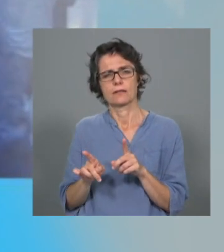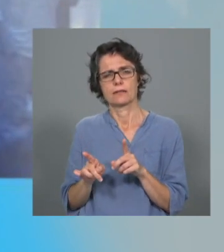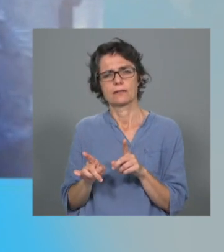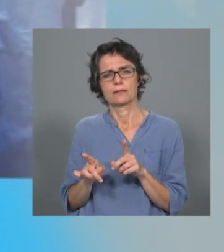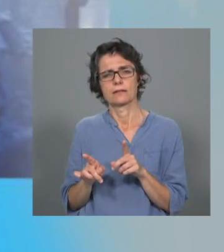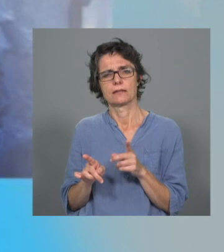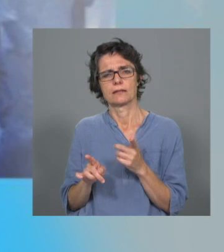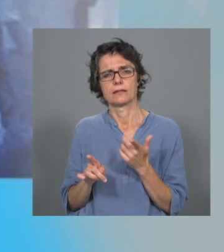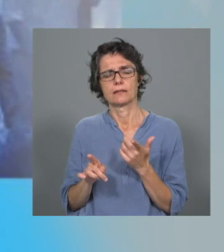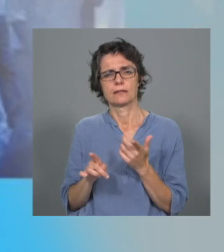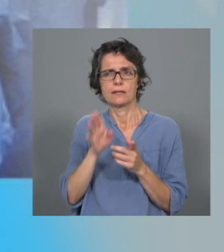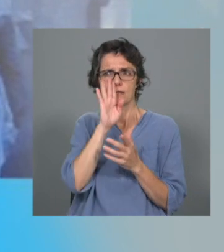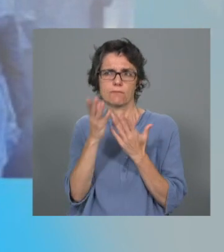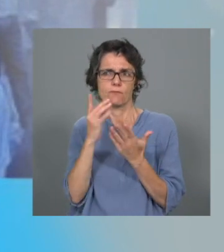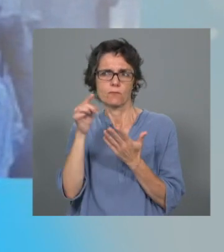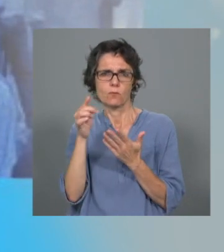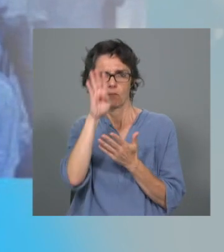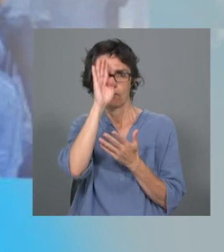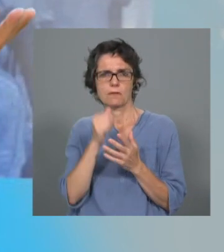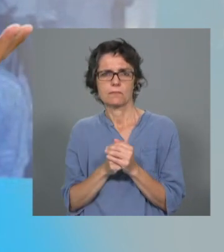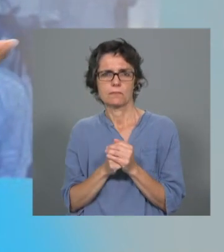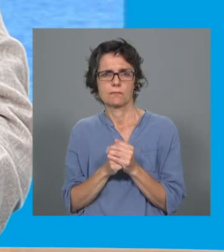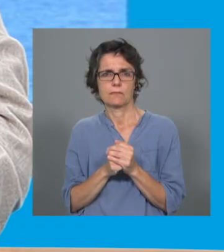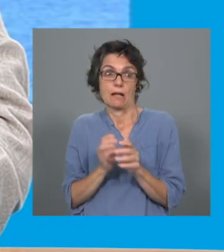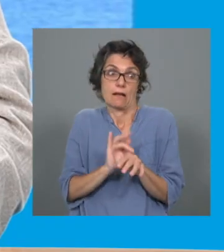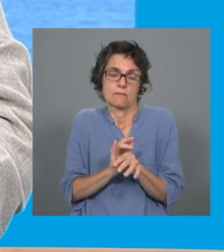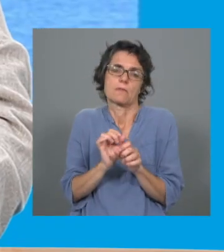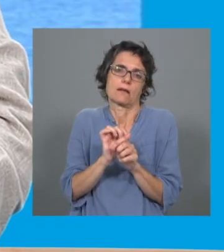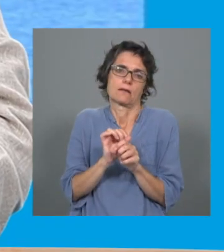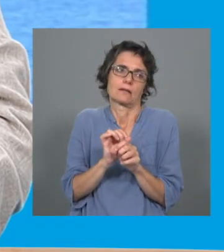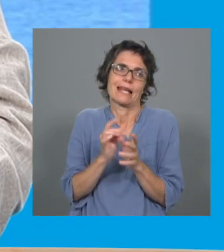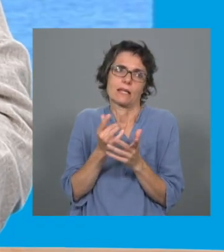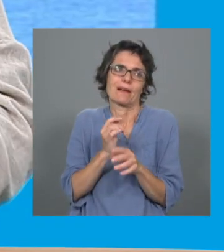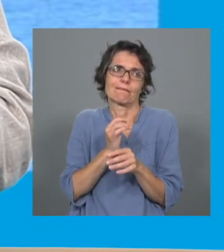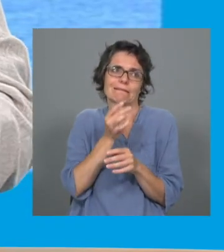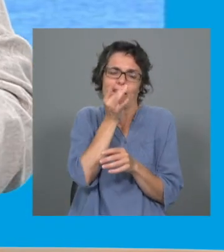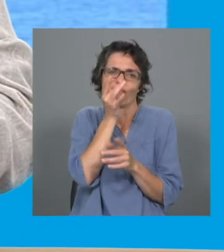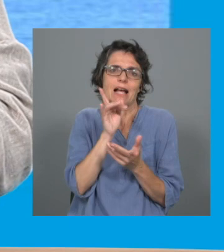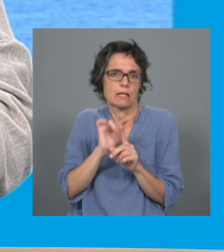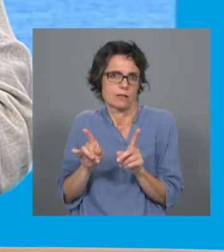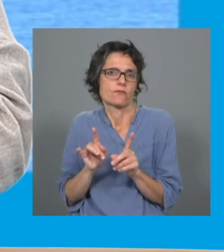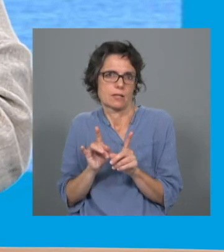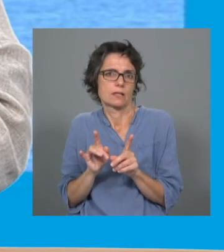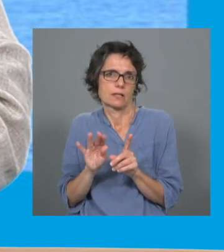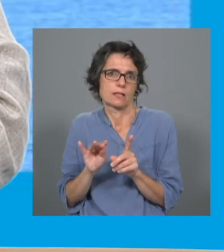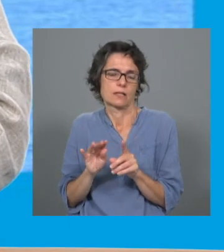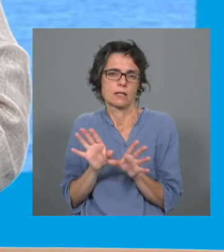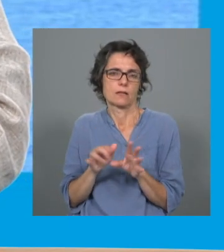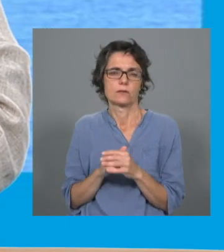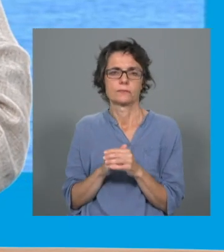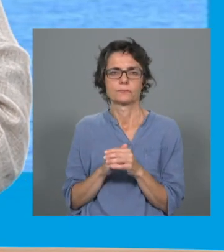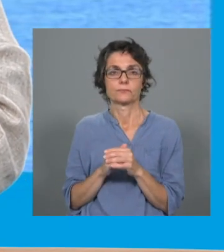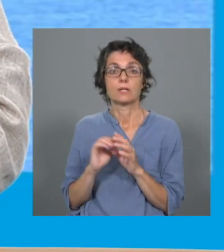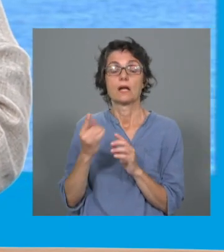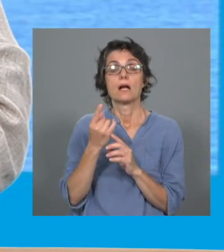Papa São... Obviamente que... Claro que a fragilidade também era muito diferente, não é? Depende, ou seja, é verdade que a primeira vez que São João